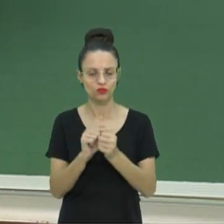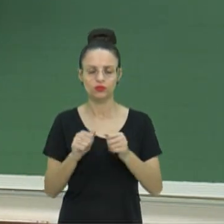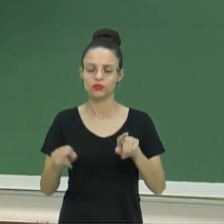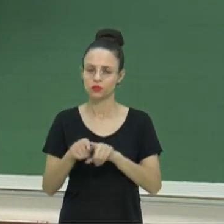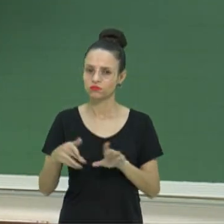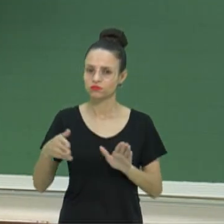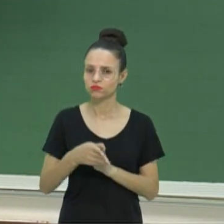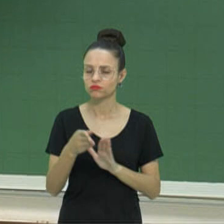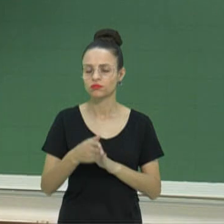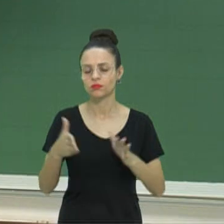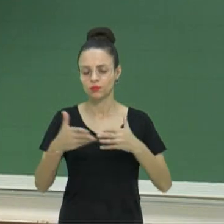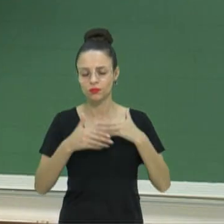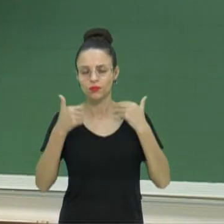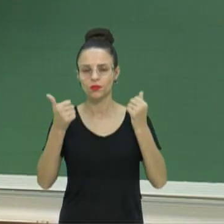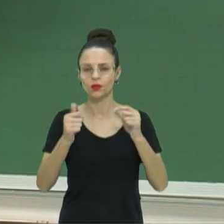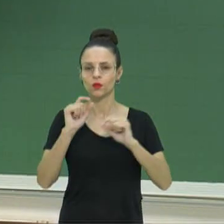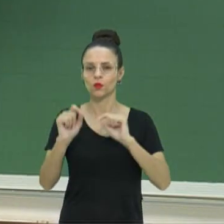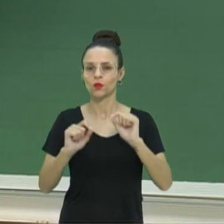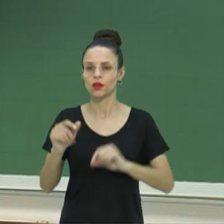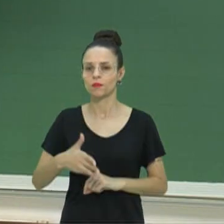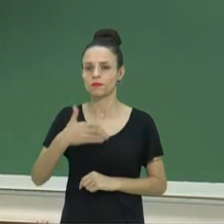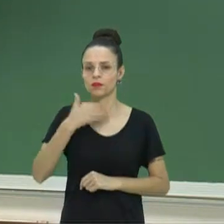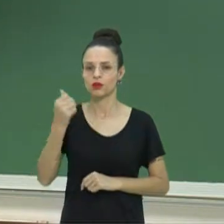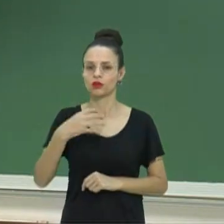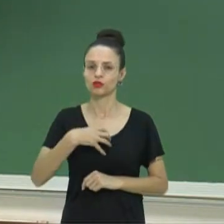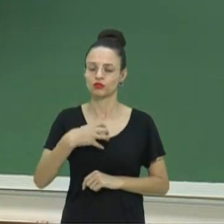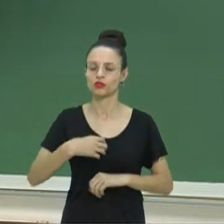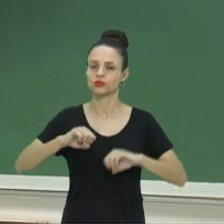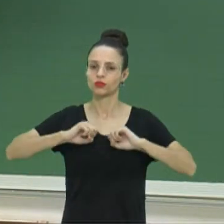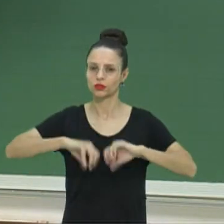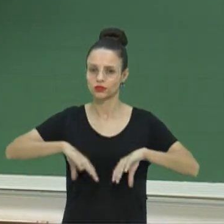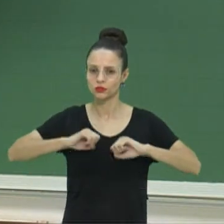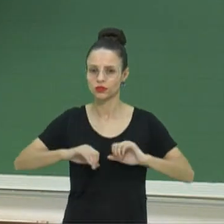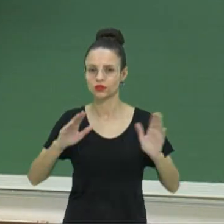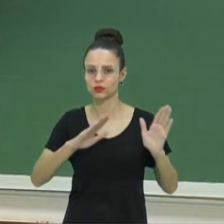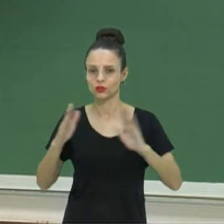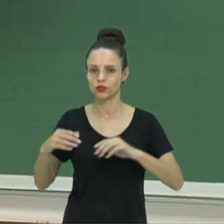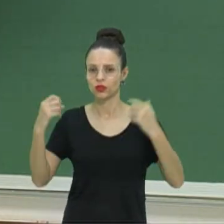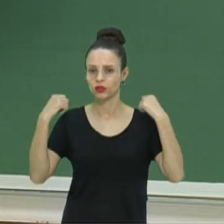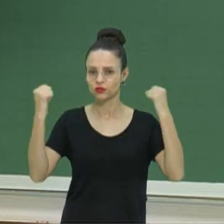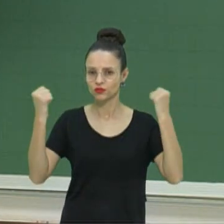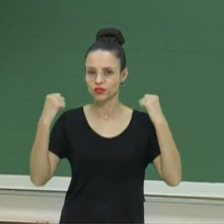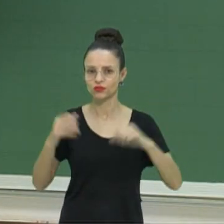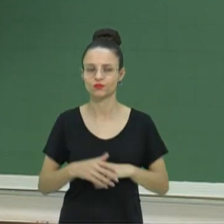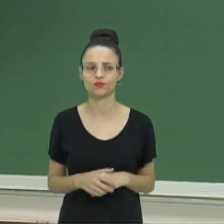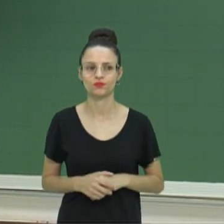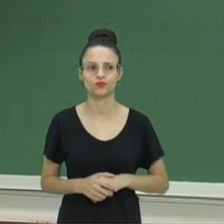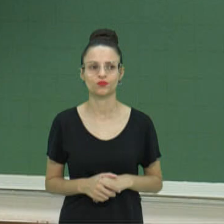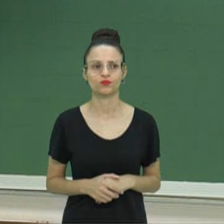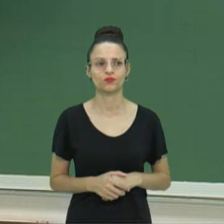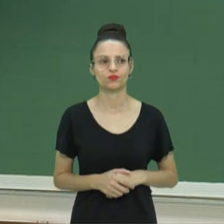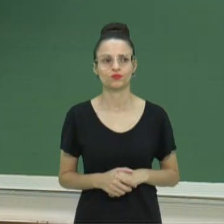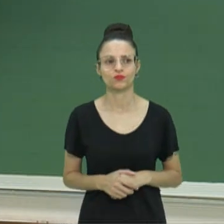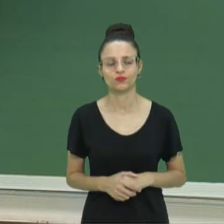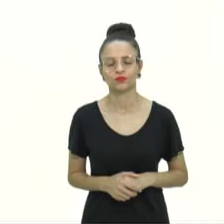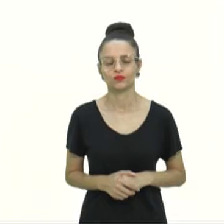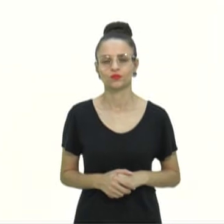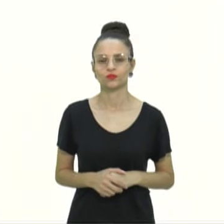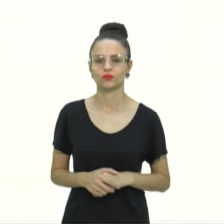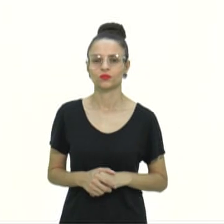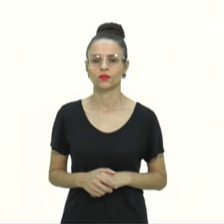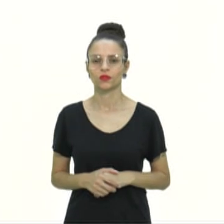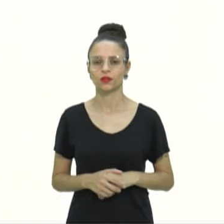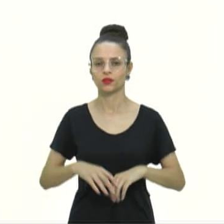estar melhorando, vai estar trabalhando qual a maneira de estar respirando melhor durante esta atividade. Então, a